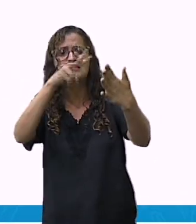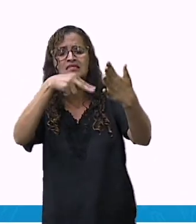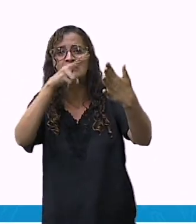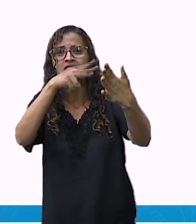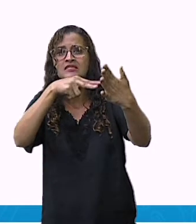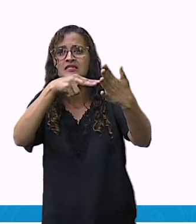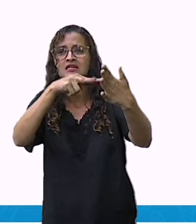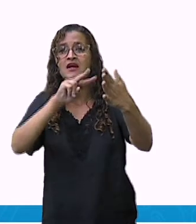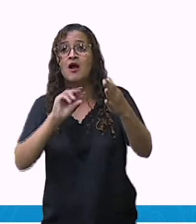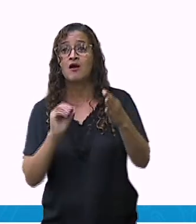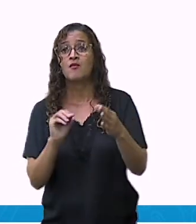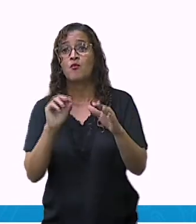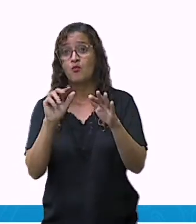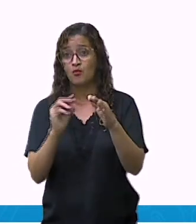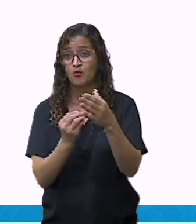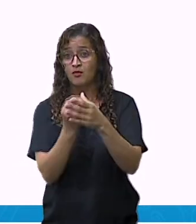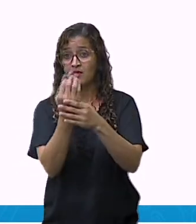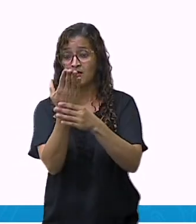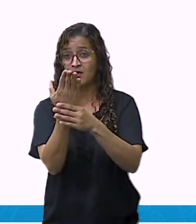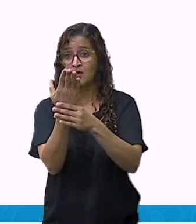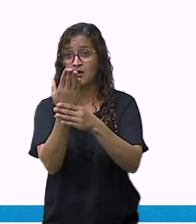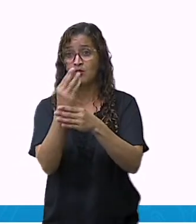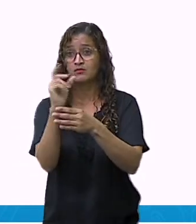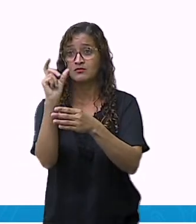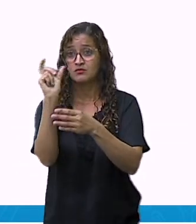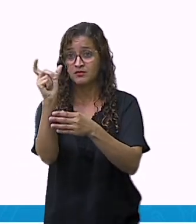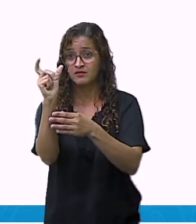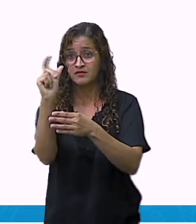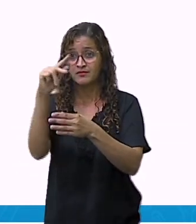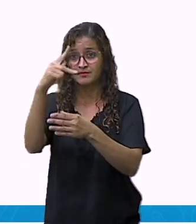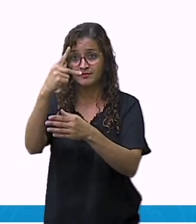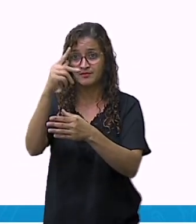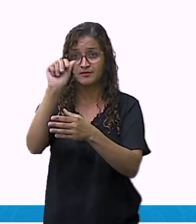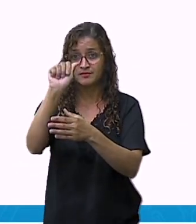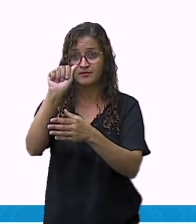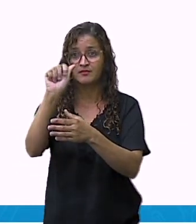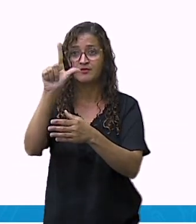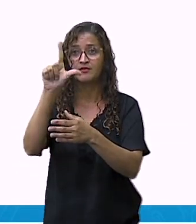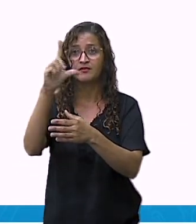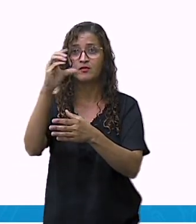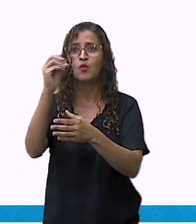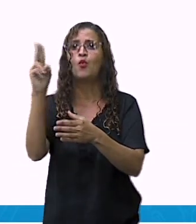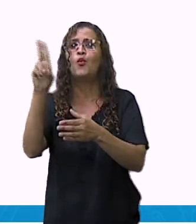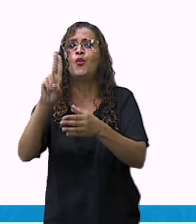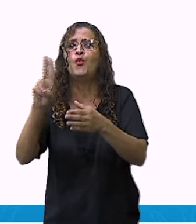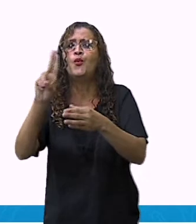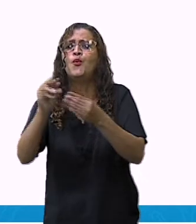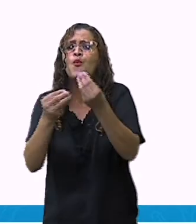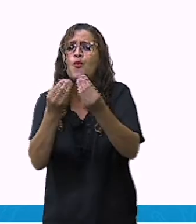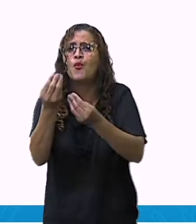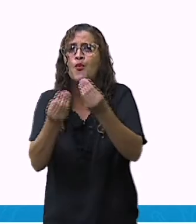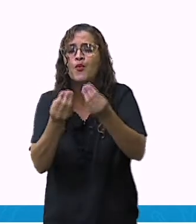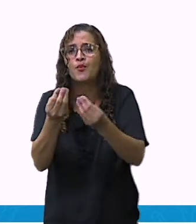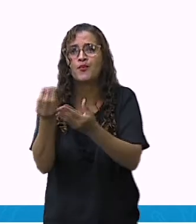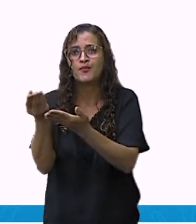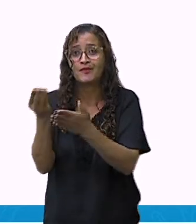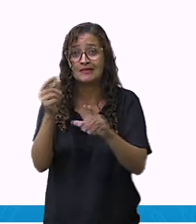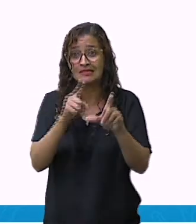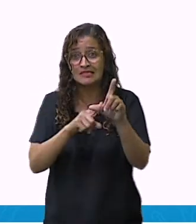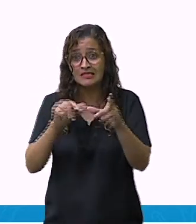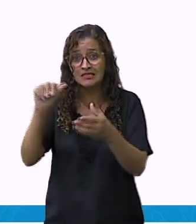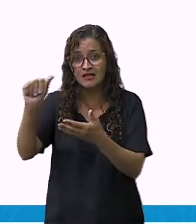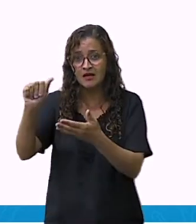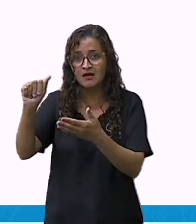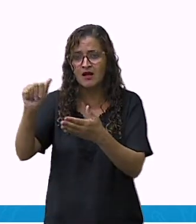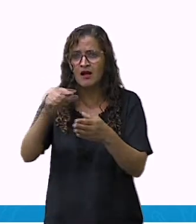a palavra palco. A. O estádio foi palco de uma excelente partida